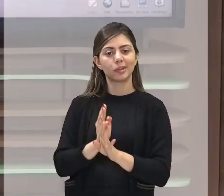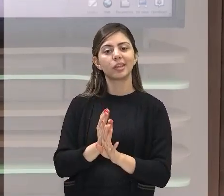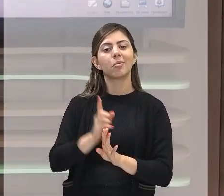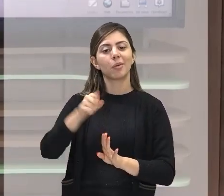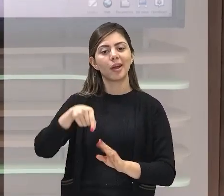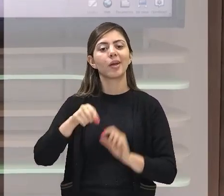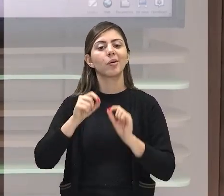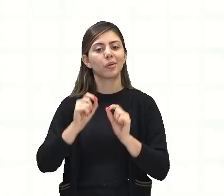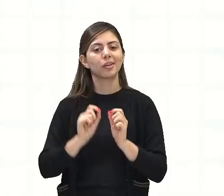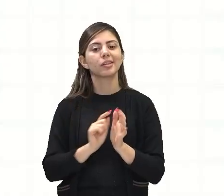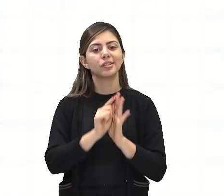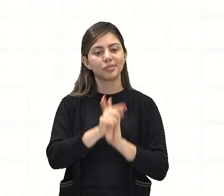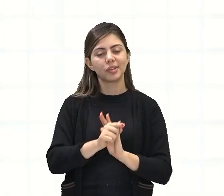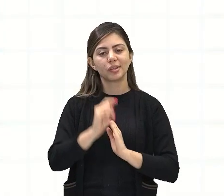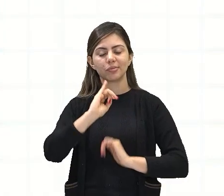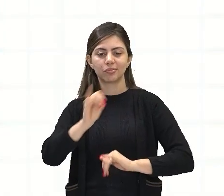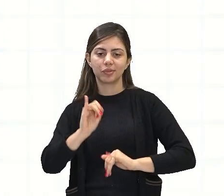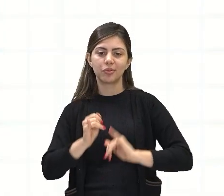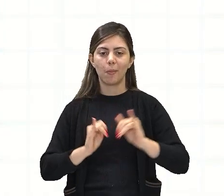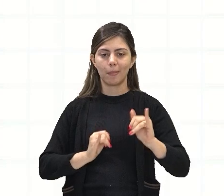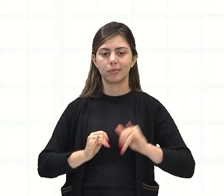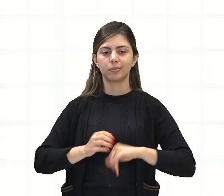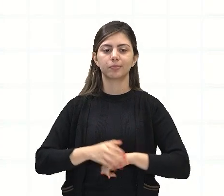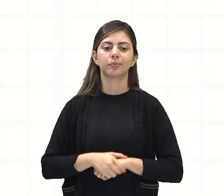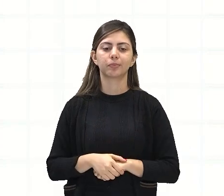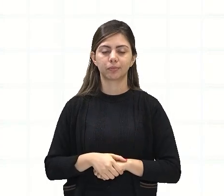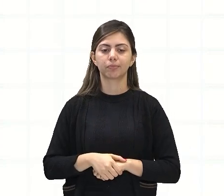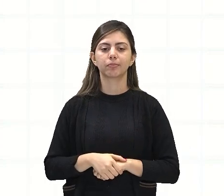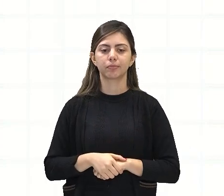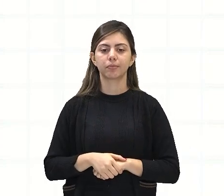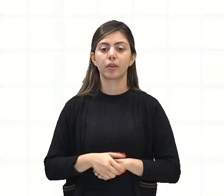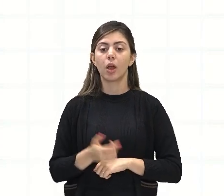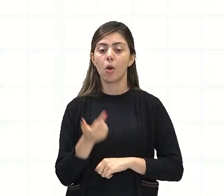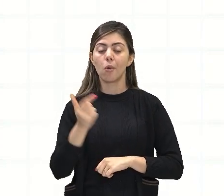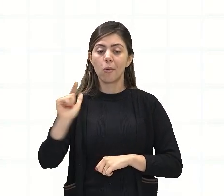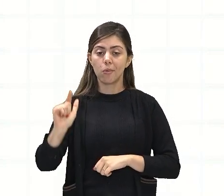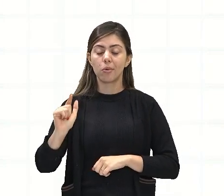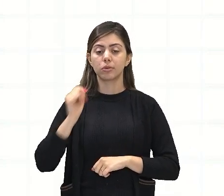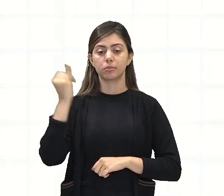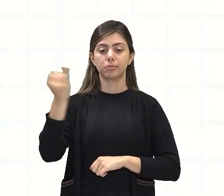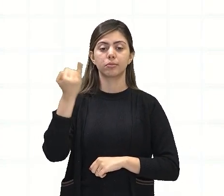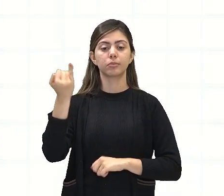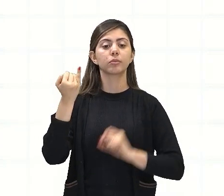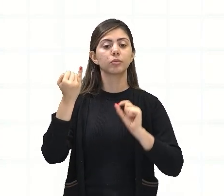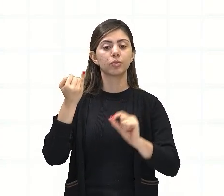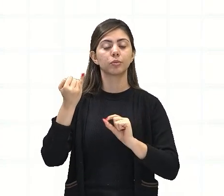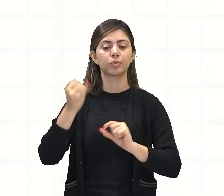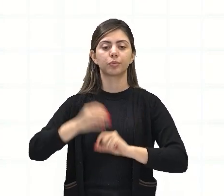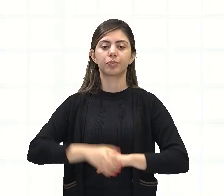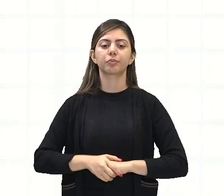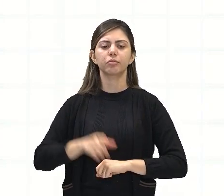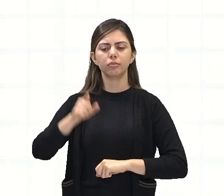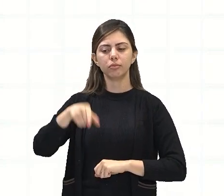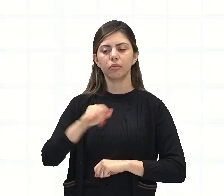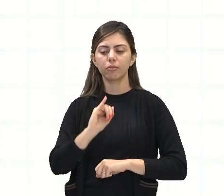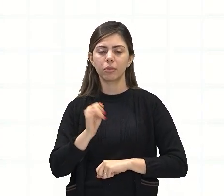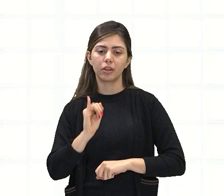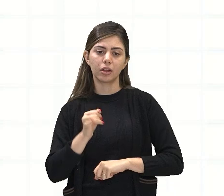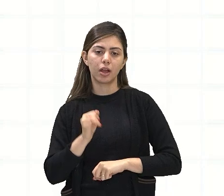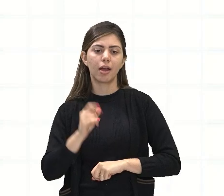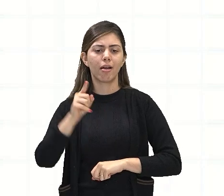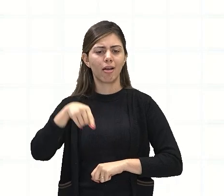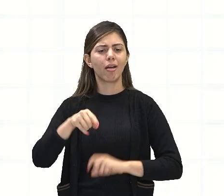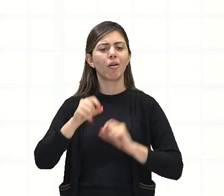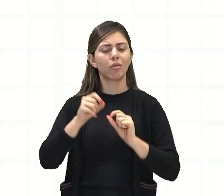textual notícia. Outra característica relevante é que a notícia, ela é